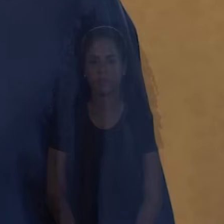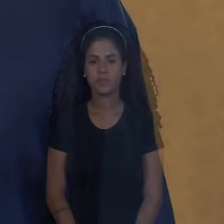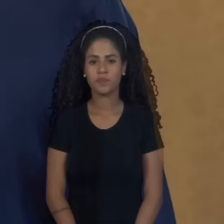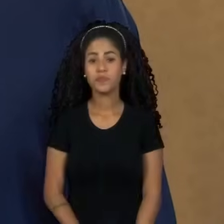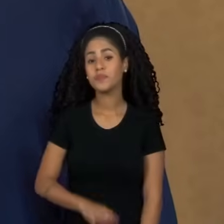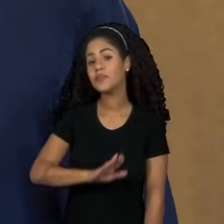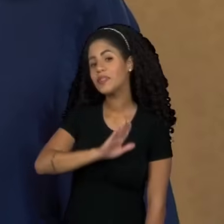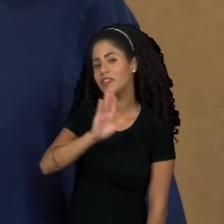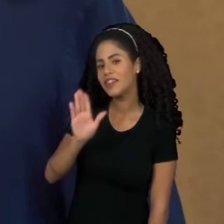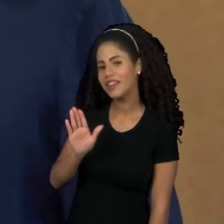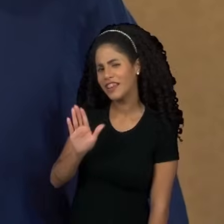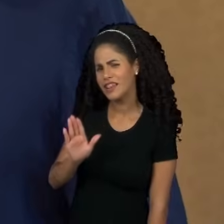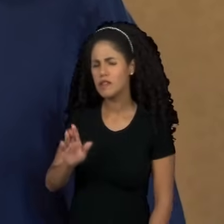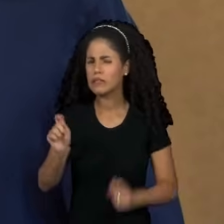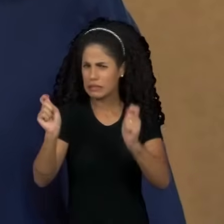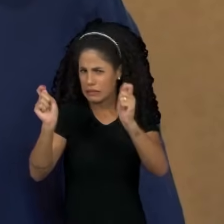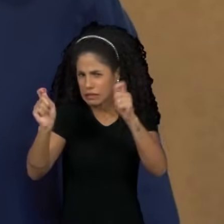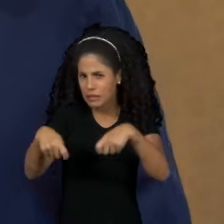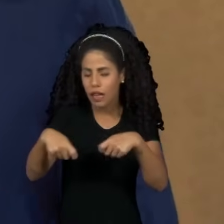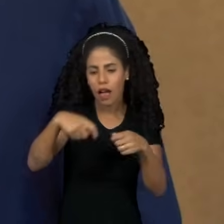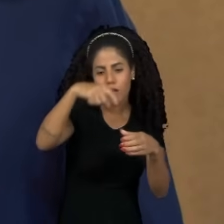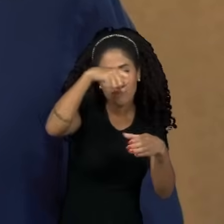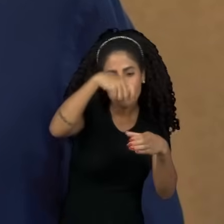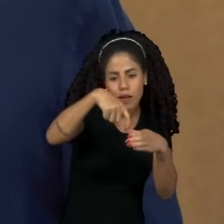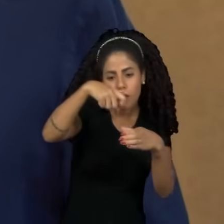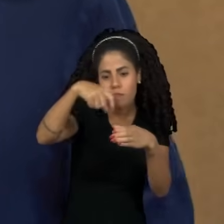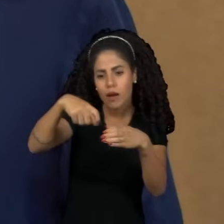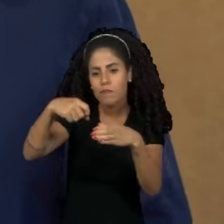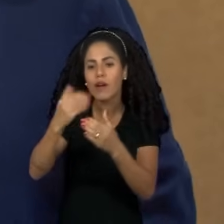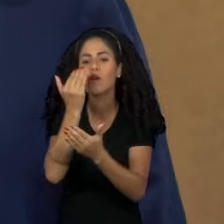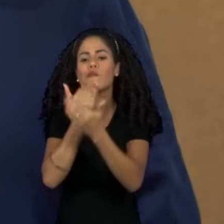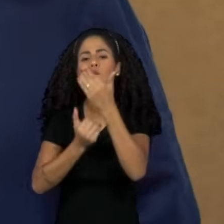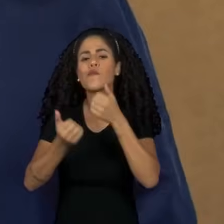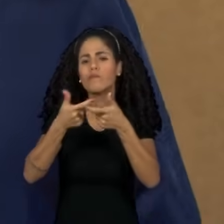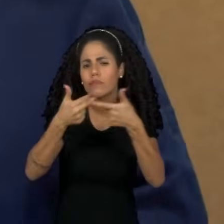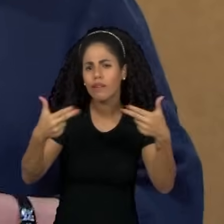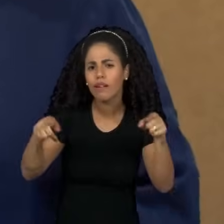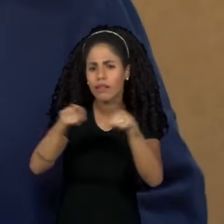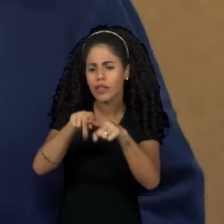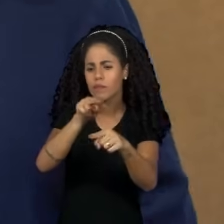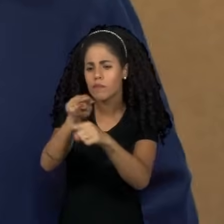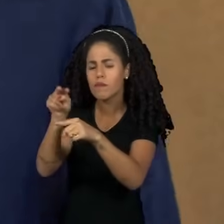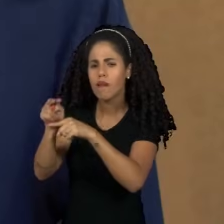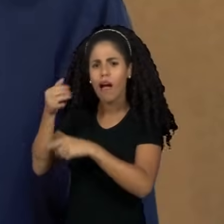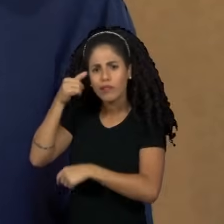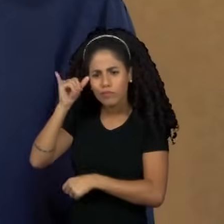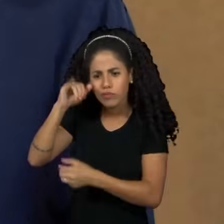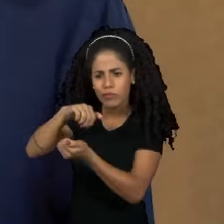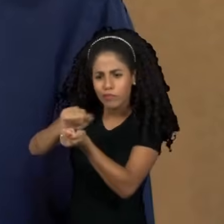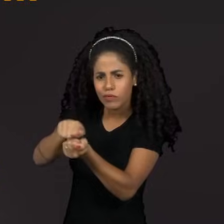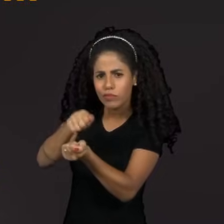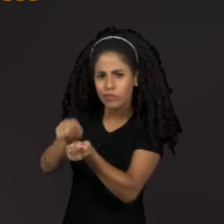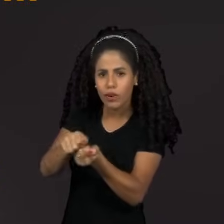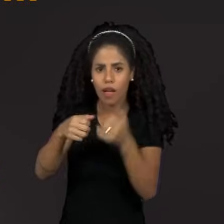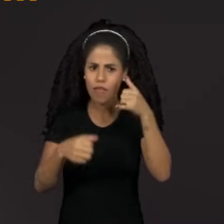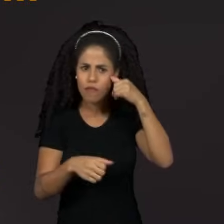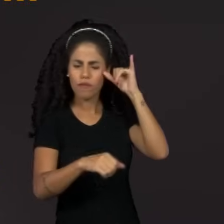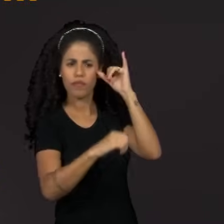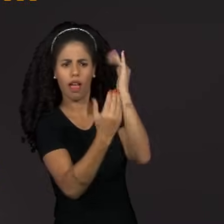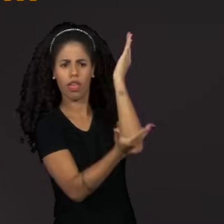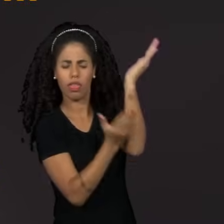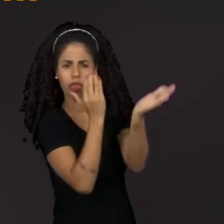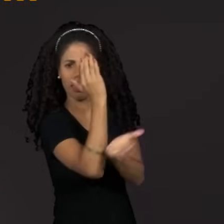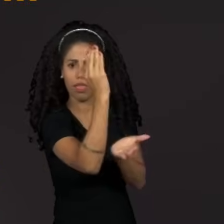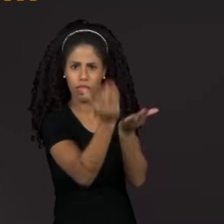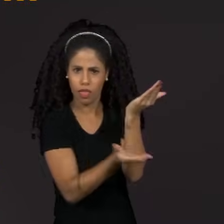Olá! É possível plantar alimentos e criar gado sem desmatar a floresta? O meu convidado